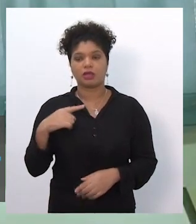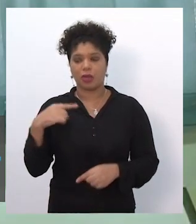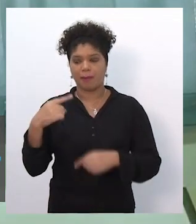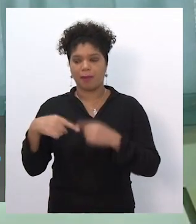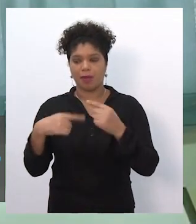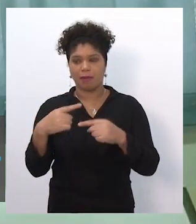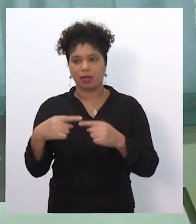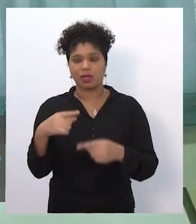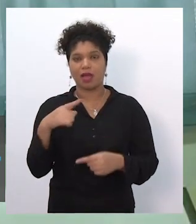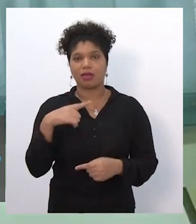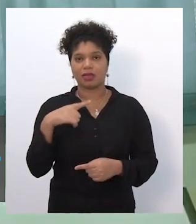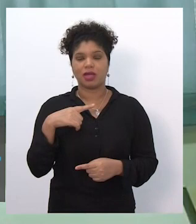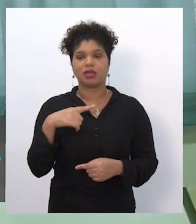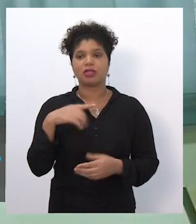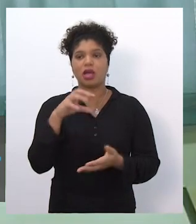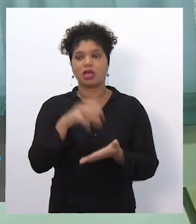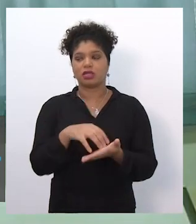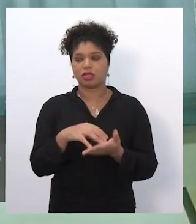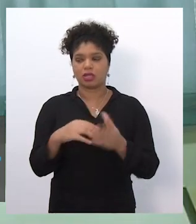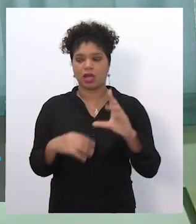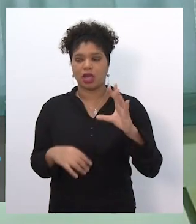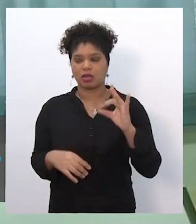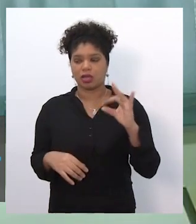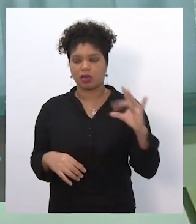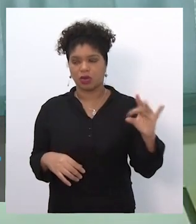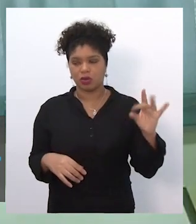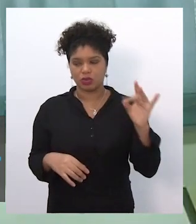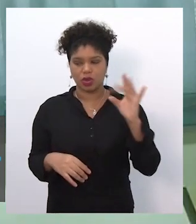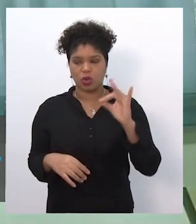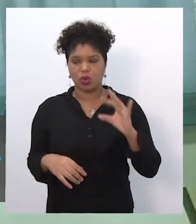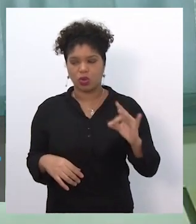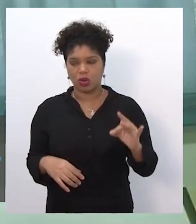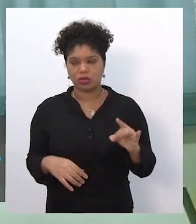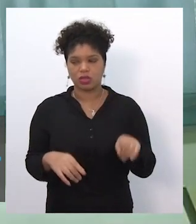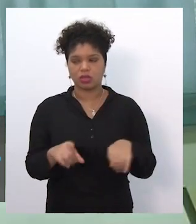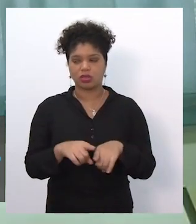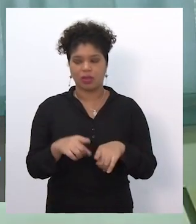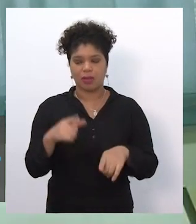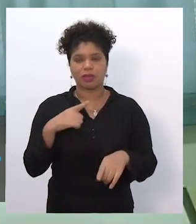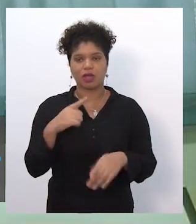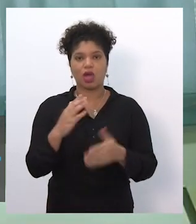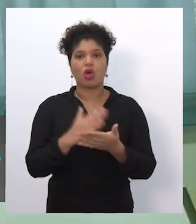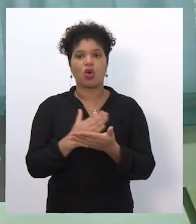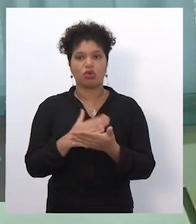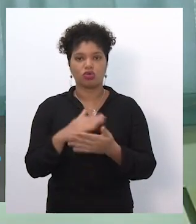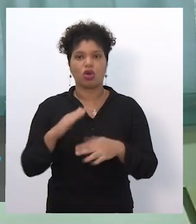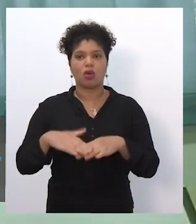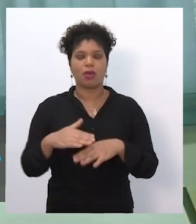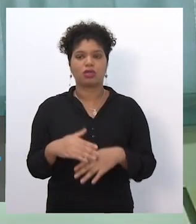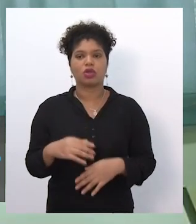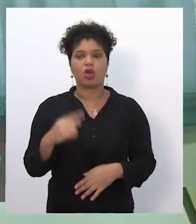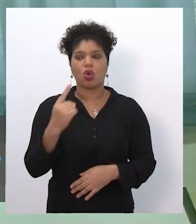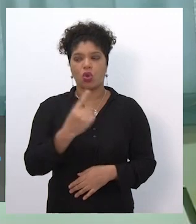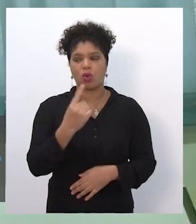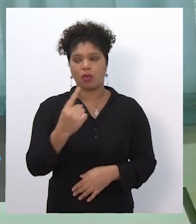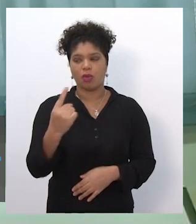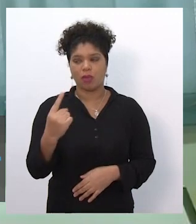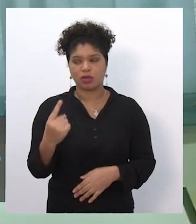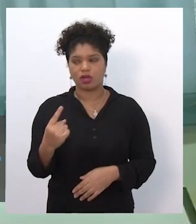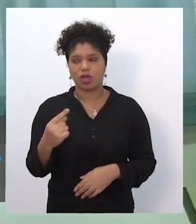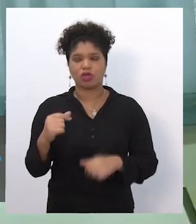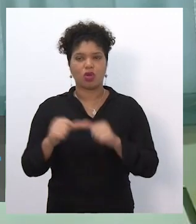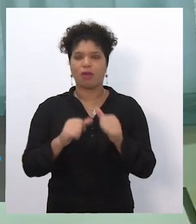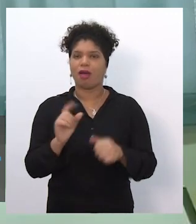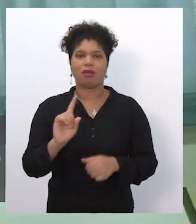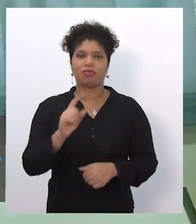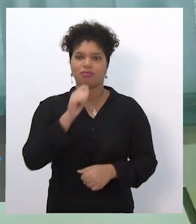4 núcleos, lógico, ou seja, 4 núcleos físicos e 4 threads, no caso, né? É como se fosse um por um, não é dobrado,